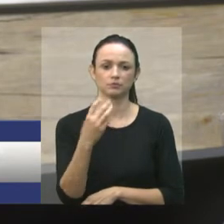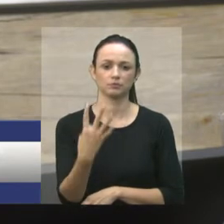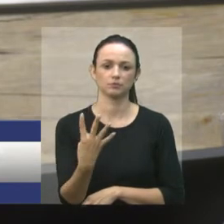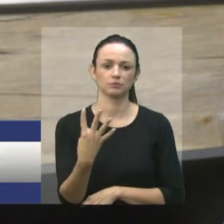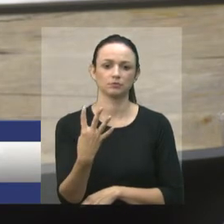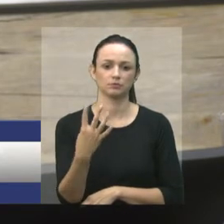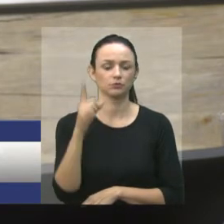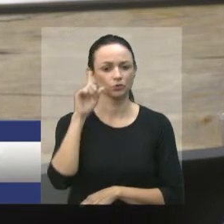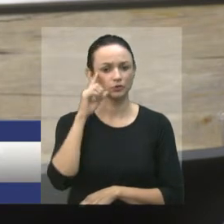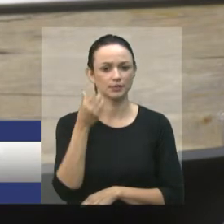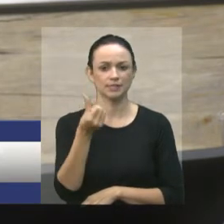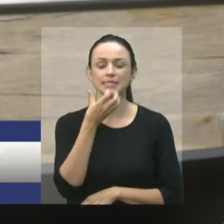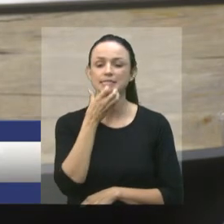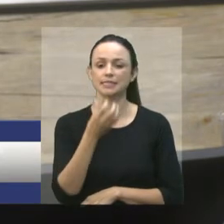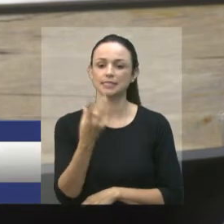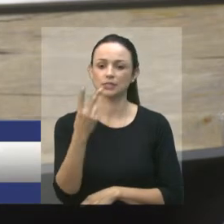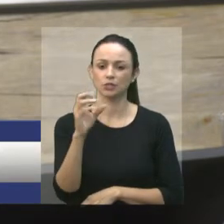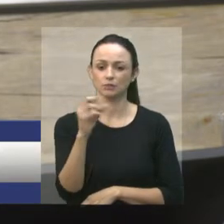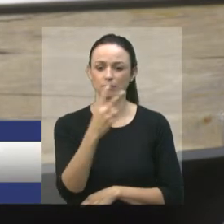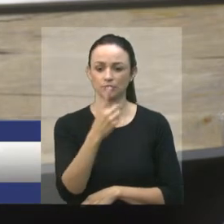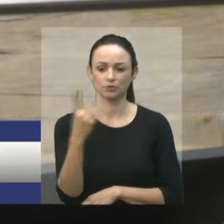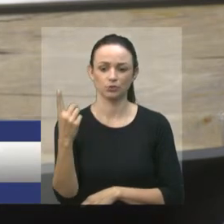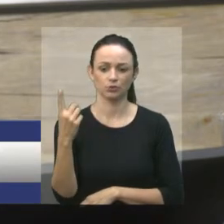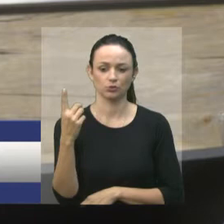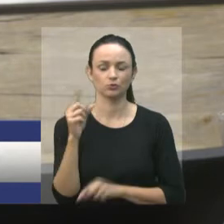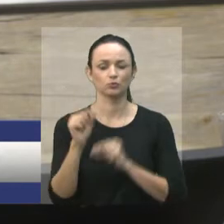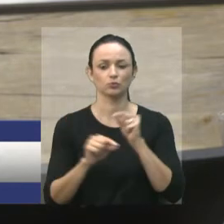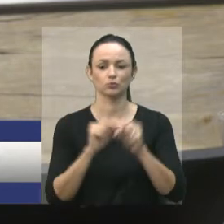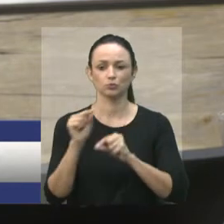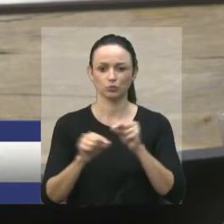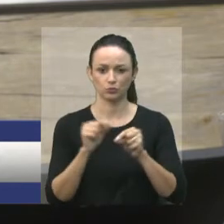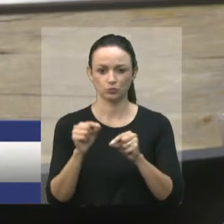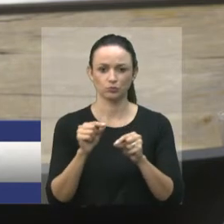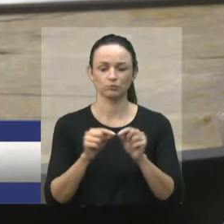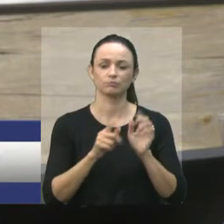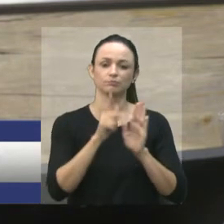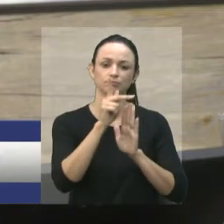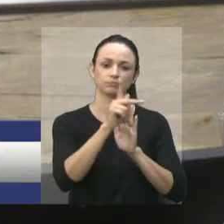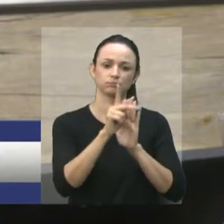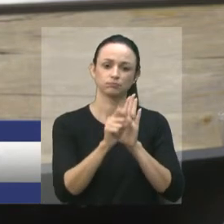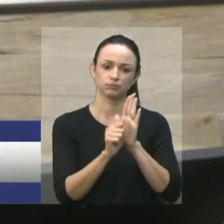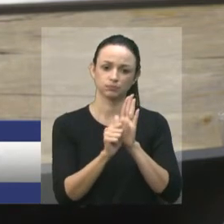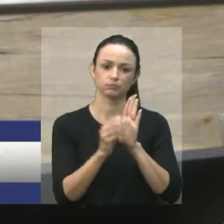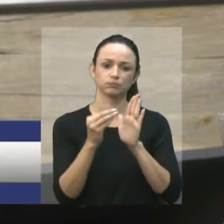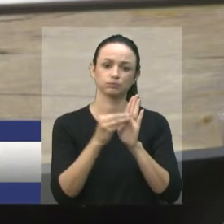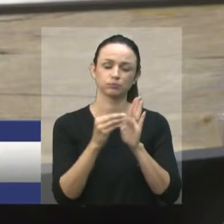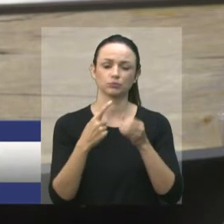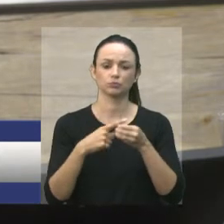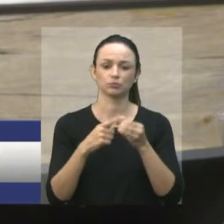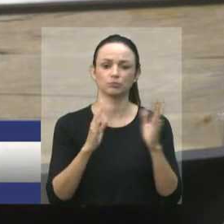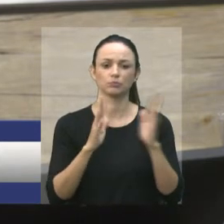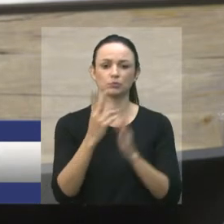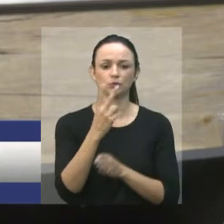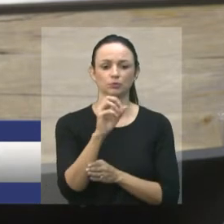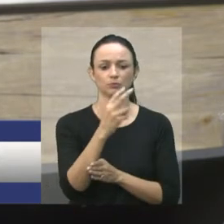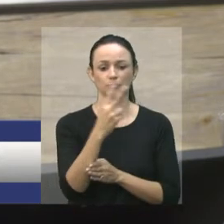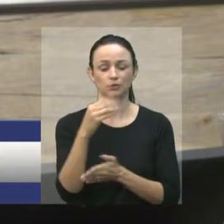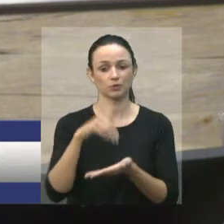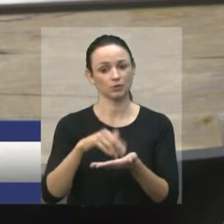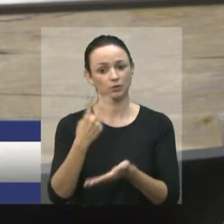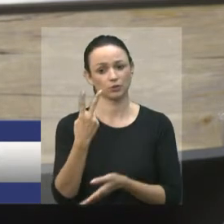5.354, de 6 de dezembro de 2021, que estabelece o plano plurianual do município para o período de 2022